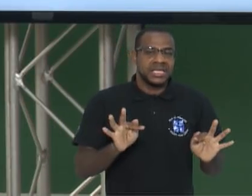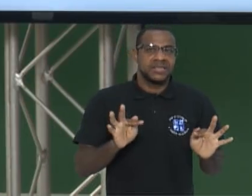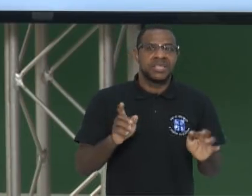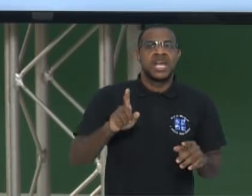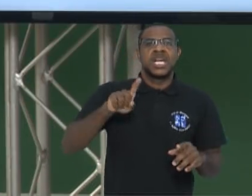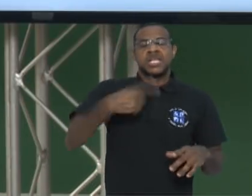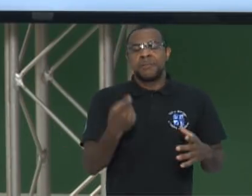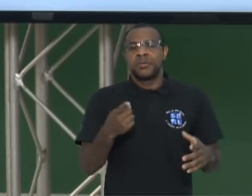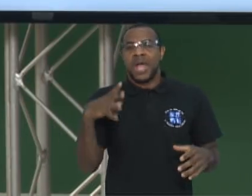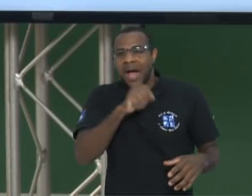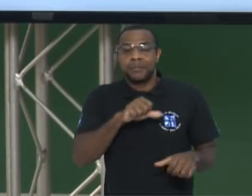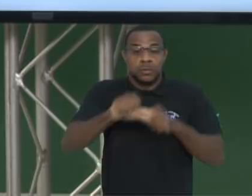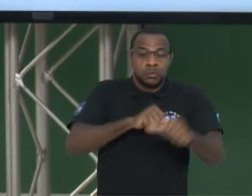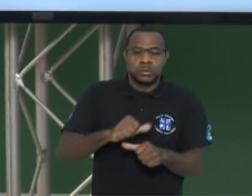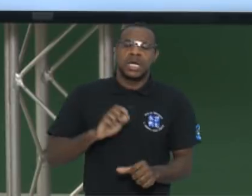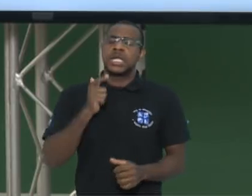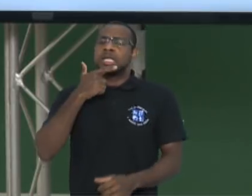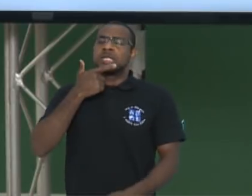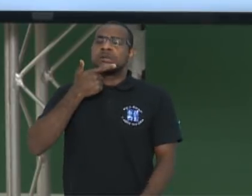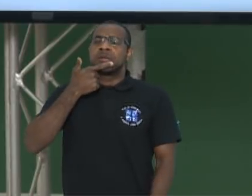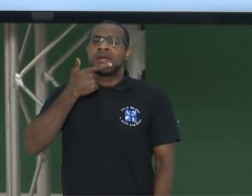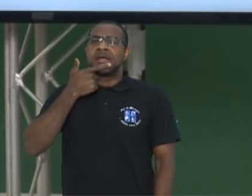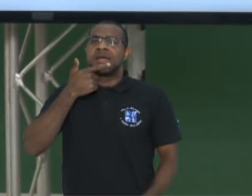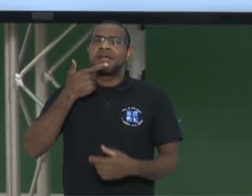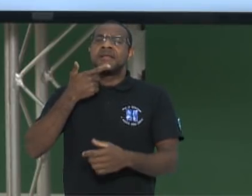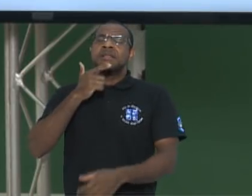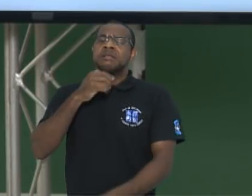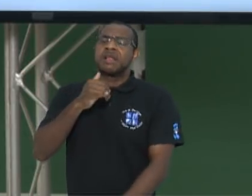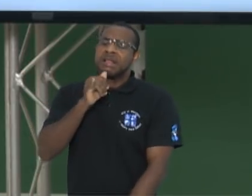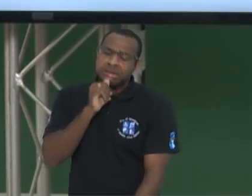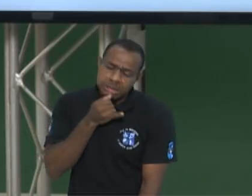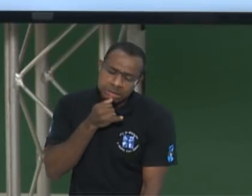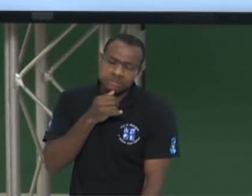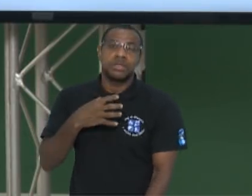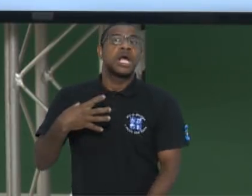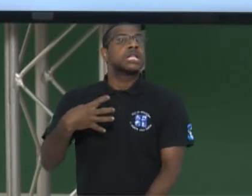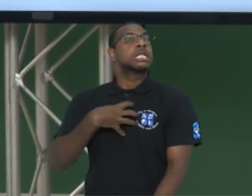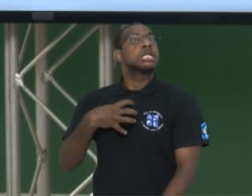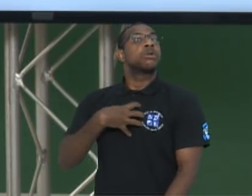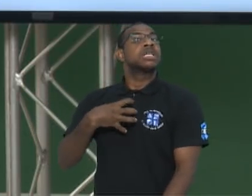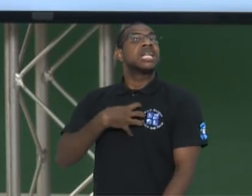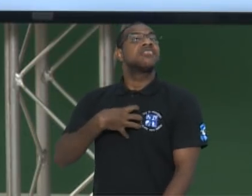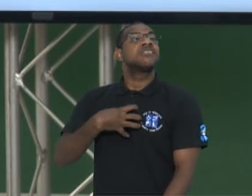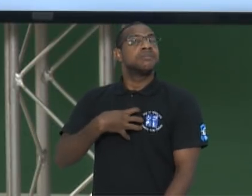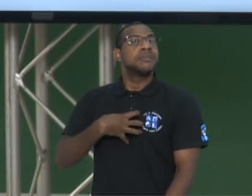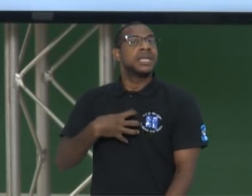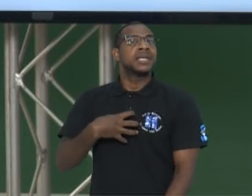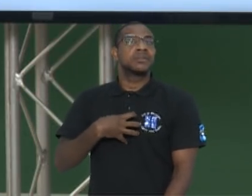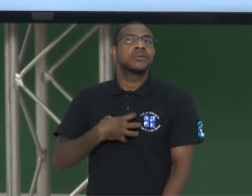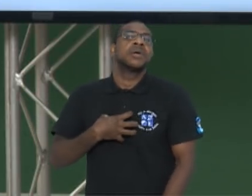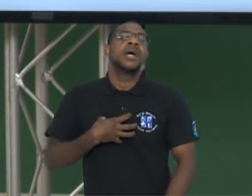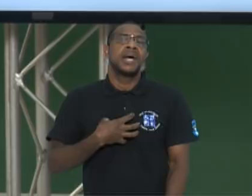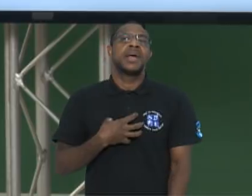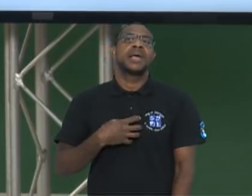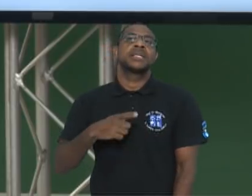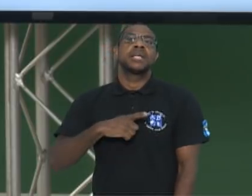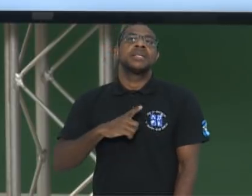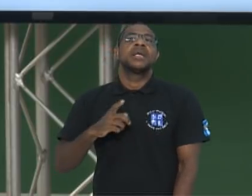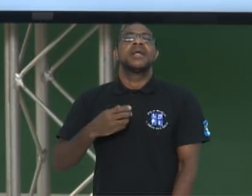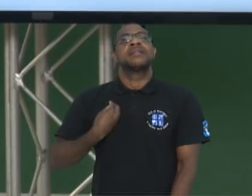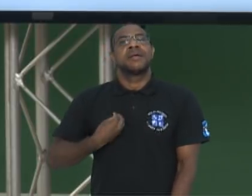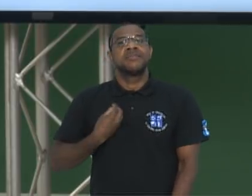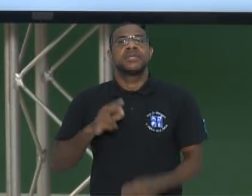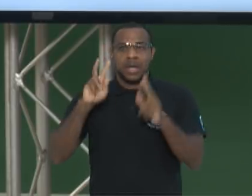muito triste, né, mas as coisas são transitórias. Esses sentimentos, esses acontecimentos da existência humana, eles passam